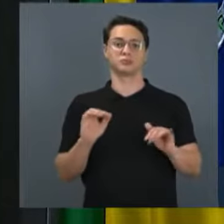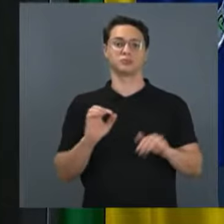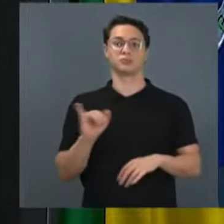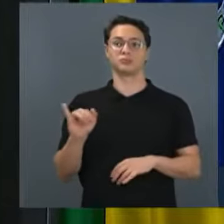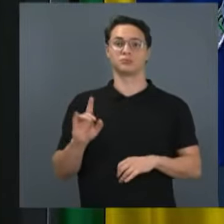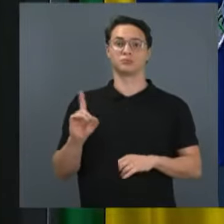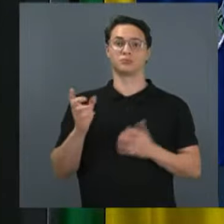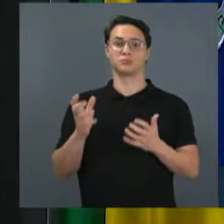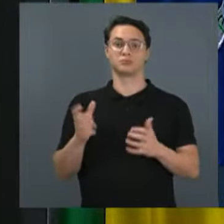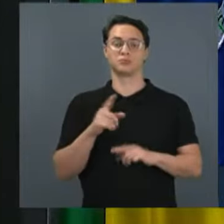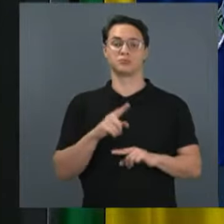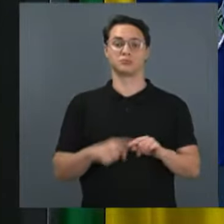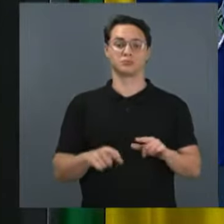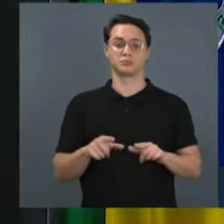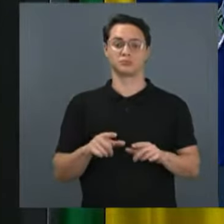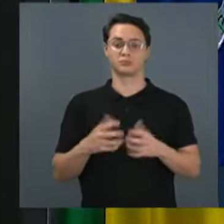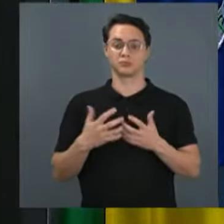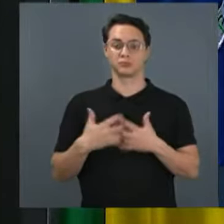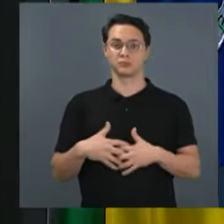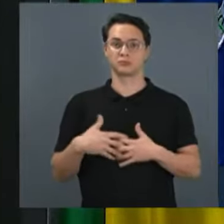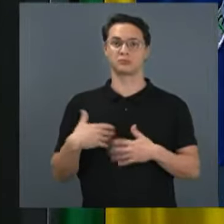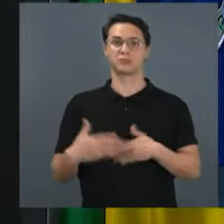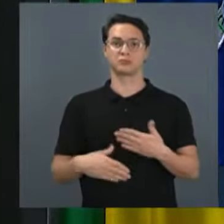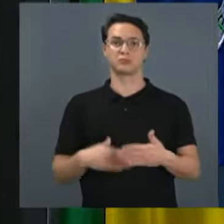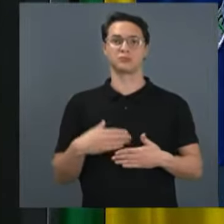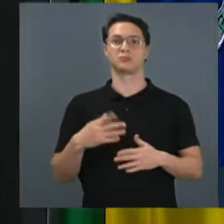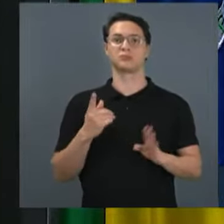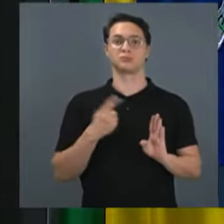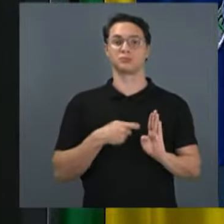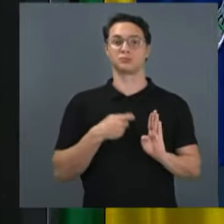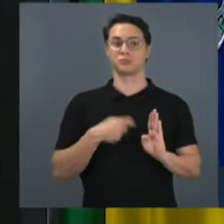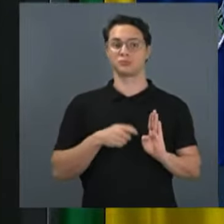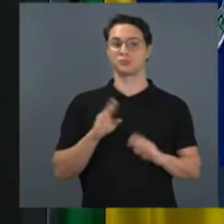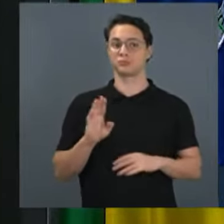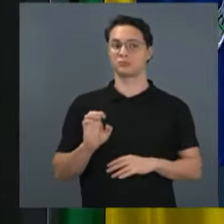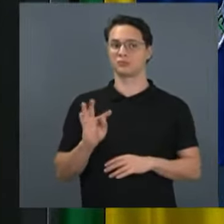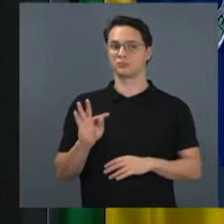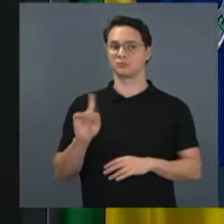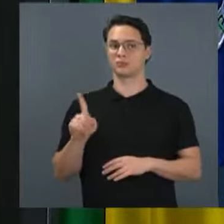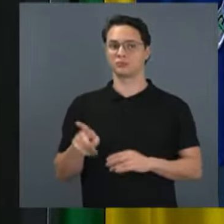proibir atividade de bets, que é uma